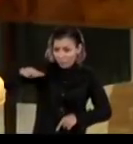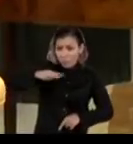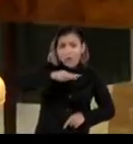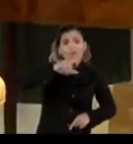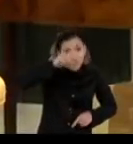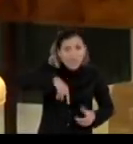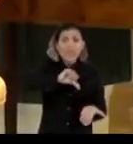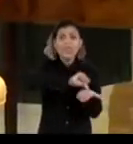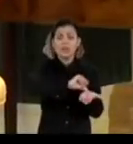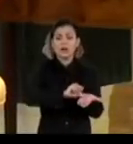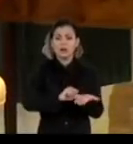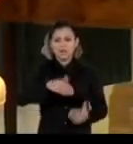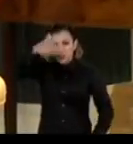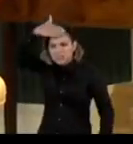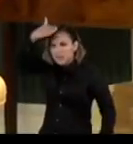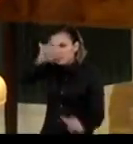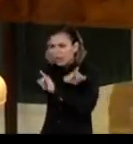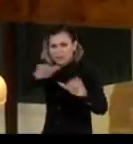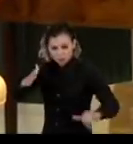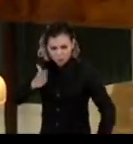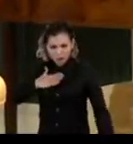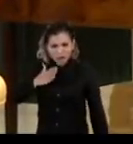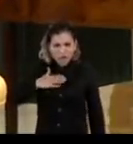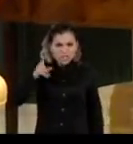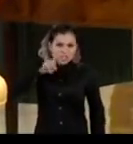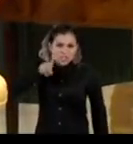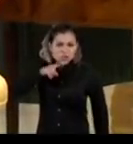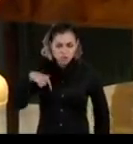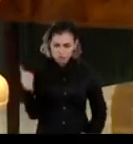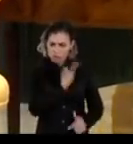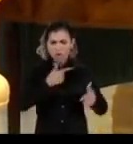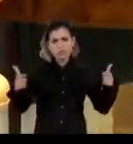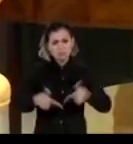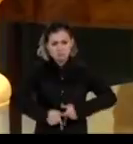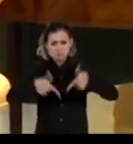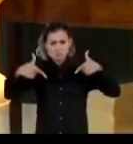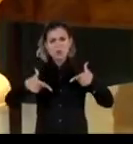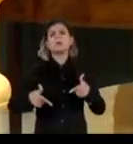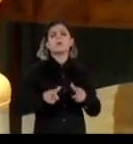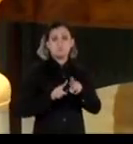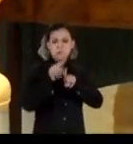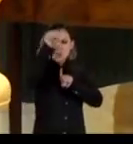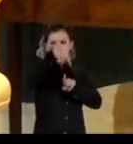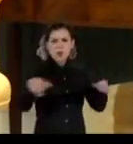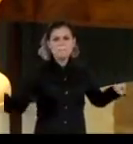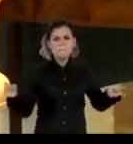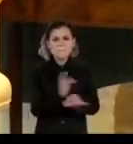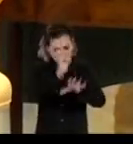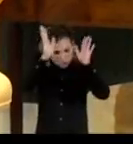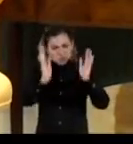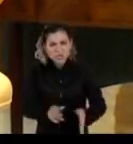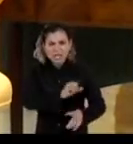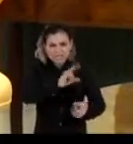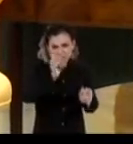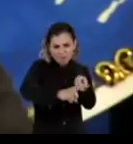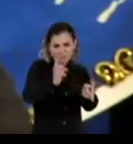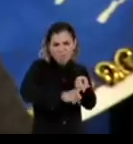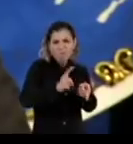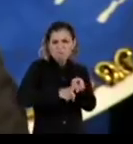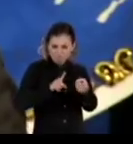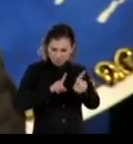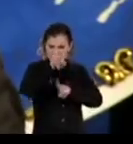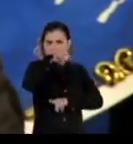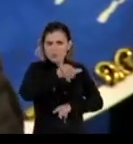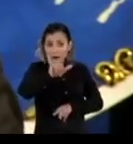Trump afirmou que os Estados Unidos estão com armas preparadas para responder aos responsáveis pelos ataques.